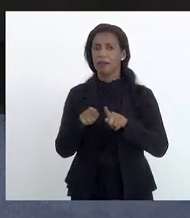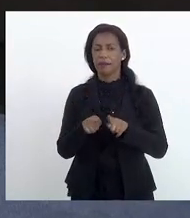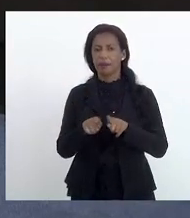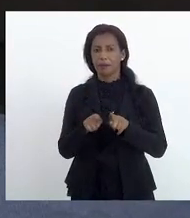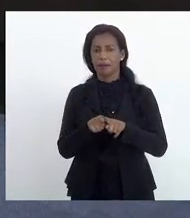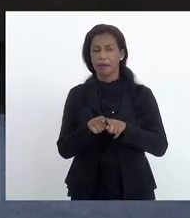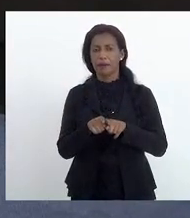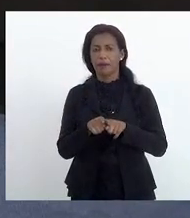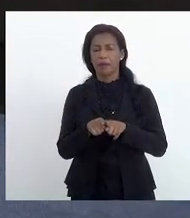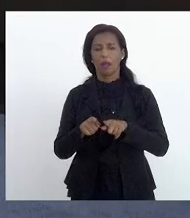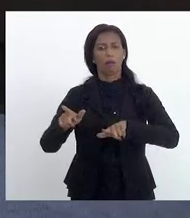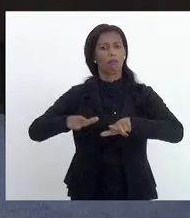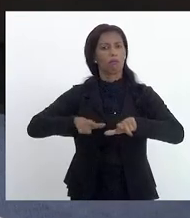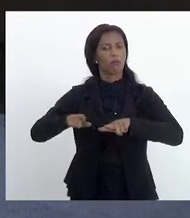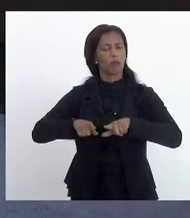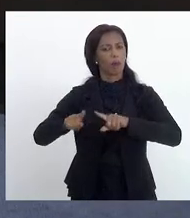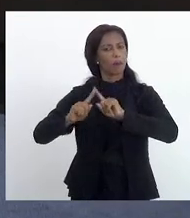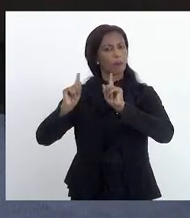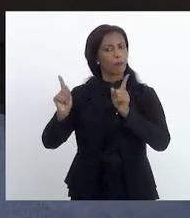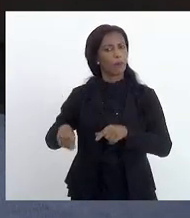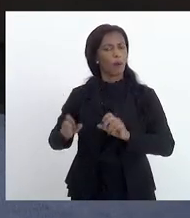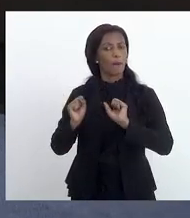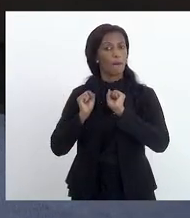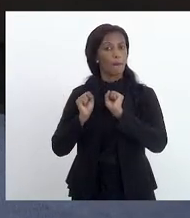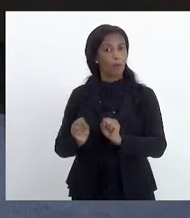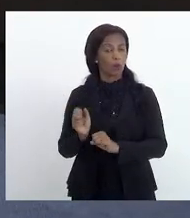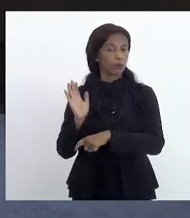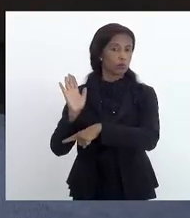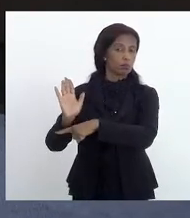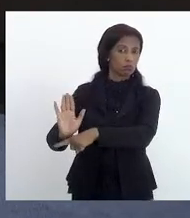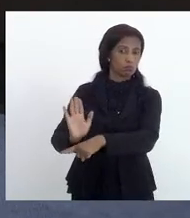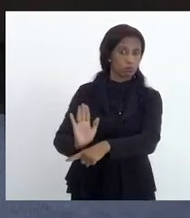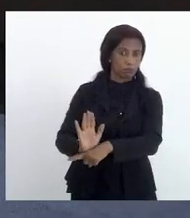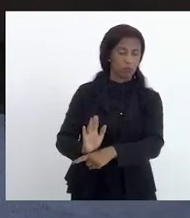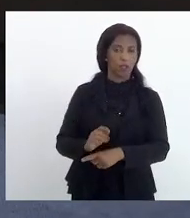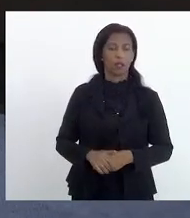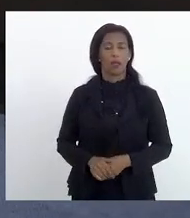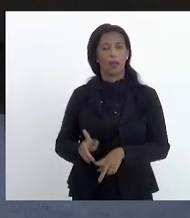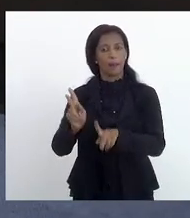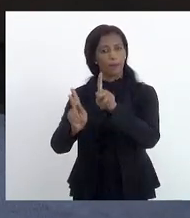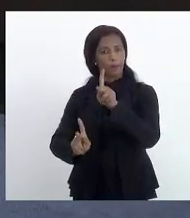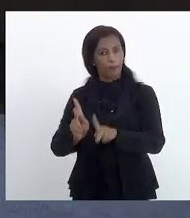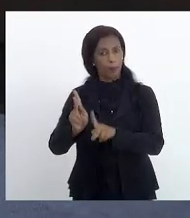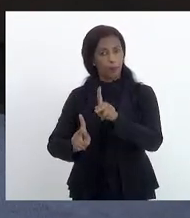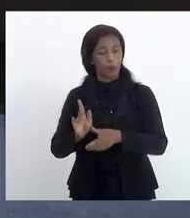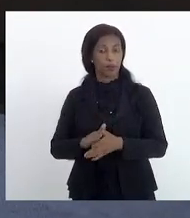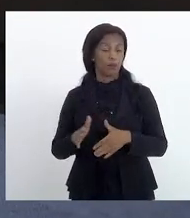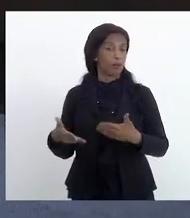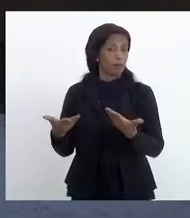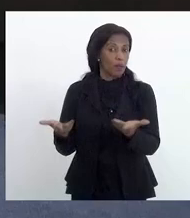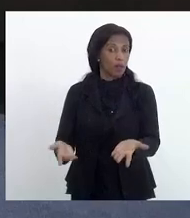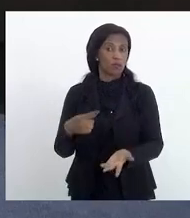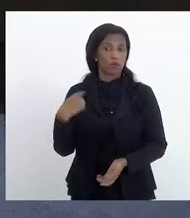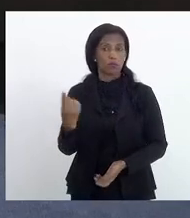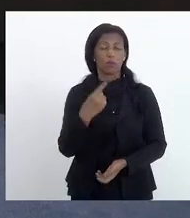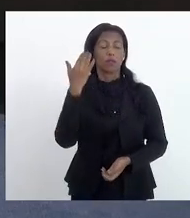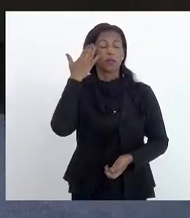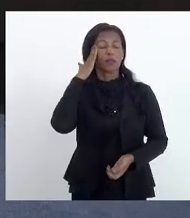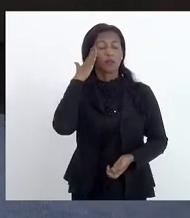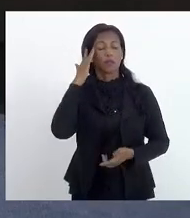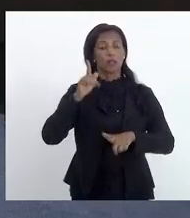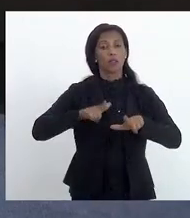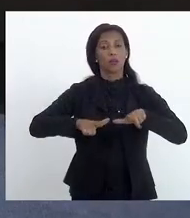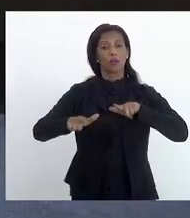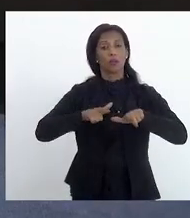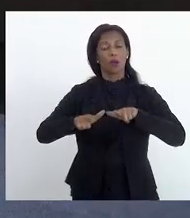um serviço público que possa atender de fato a população. E para isso nós entendemos que é preciso